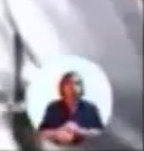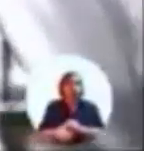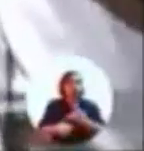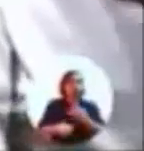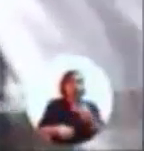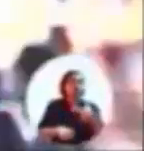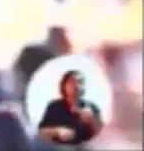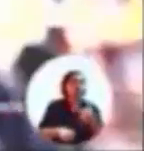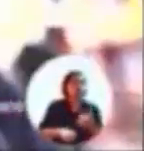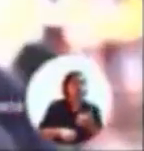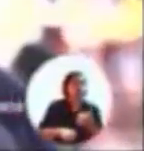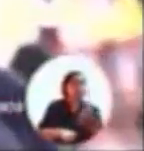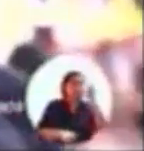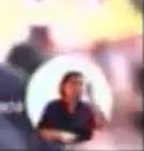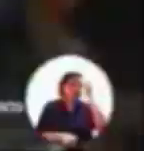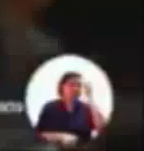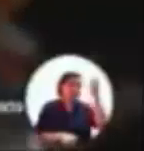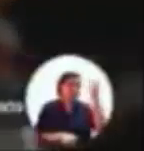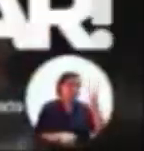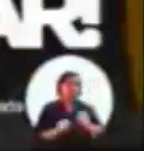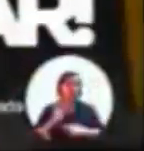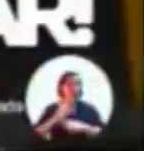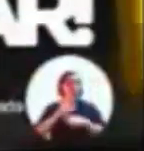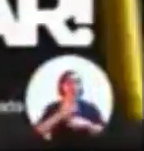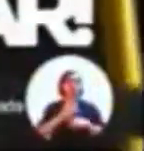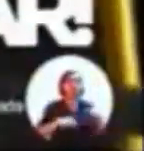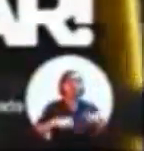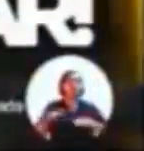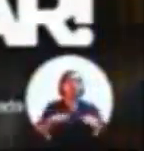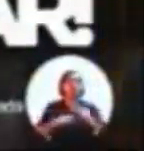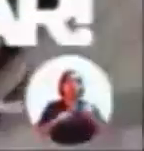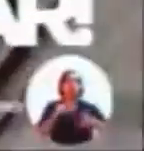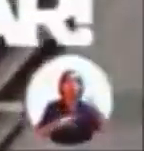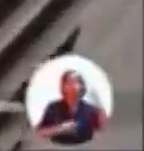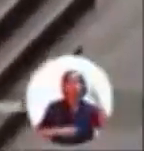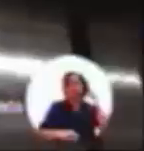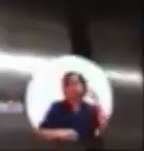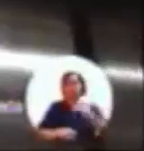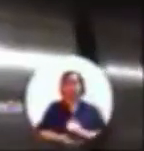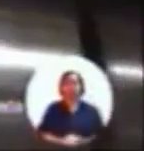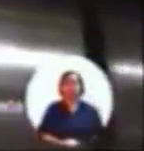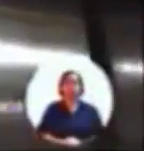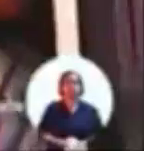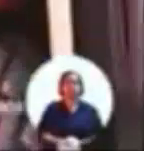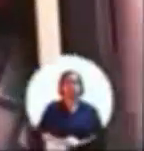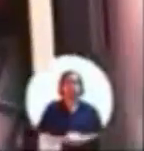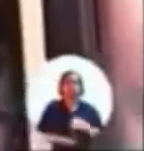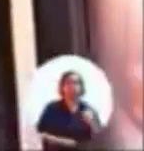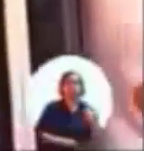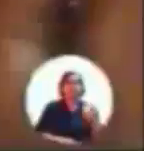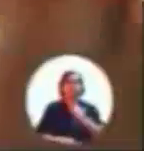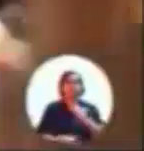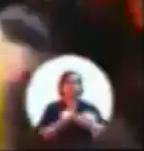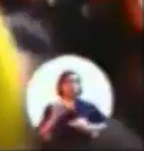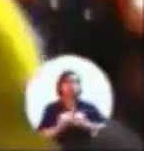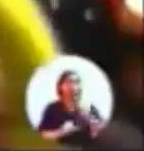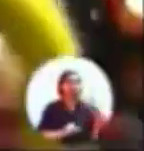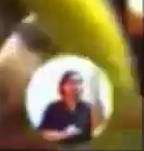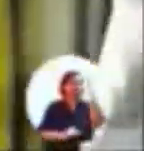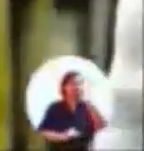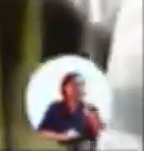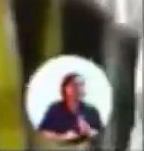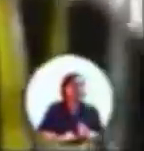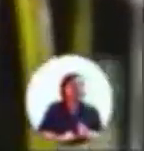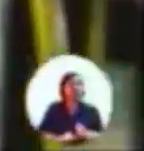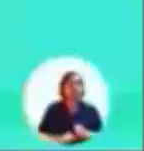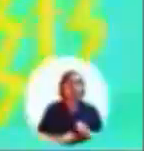anos aqui em Cuiabá. Nós vamos cobrar que até 2023 toda a frota de ônibus de Cuiabá tem ar-condicionado. Eu